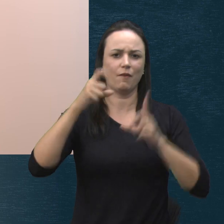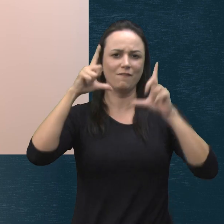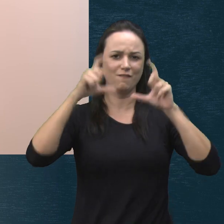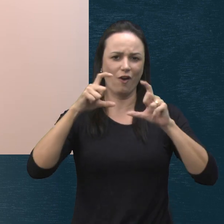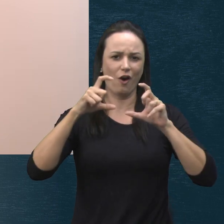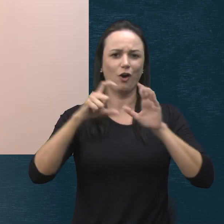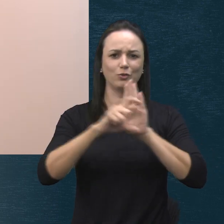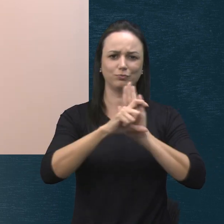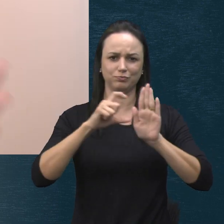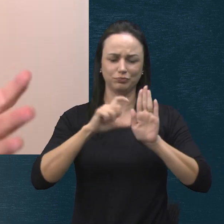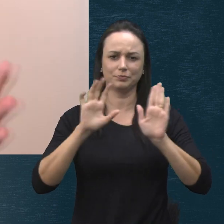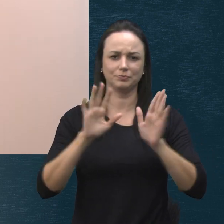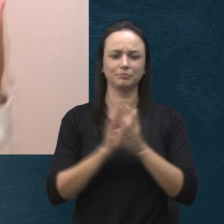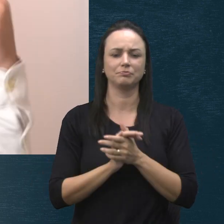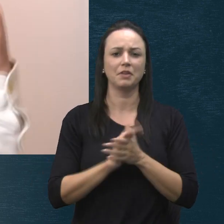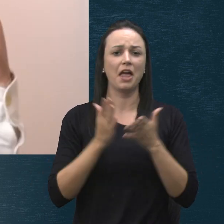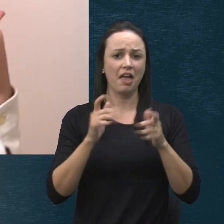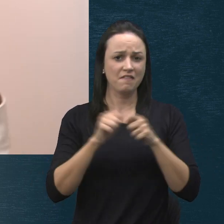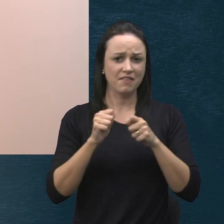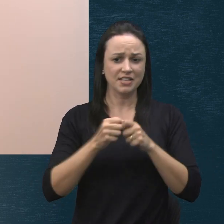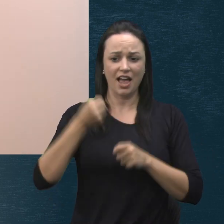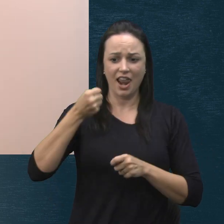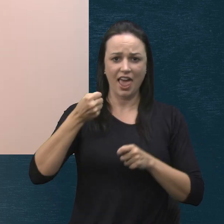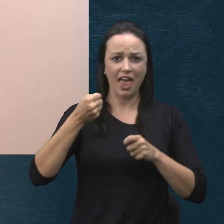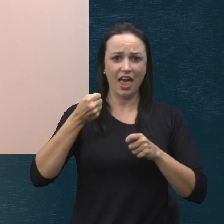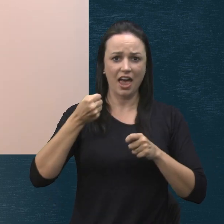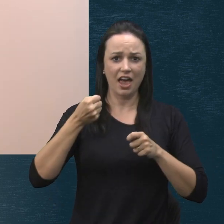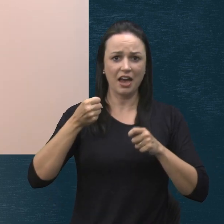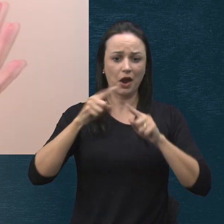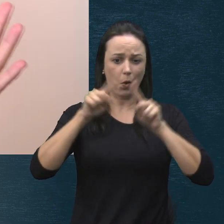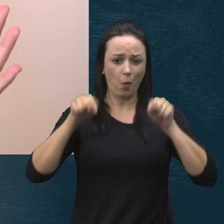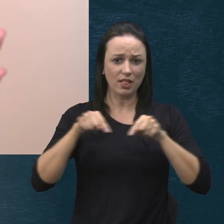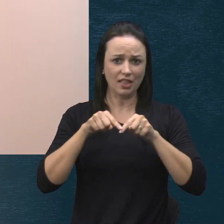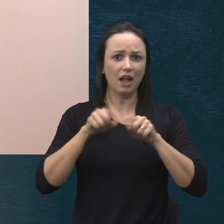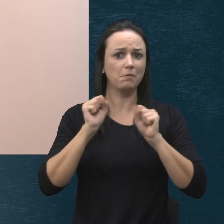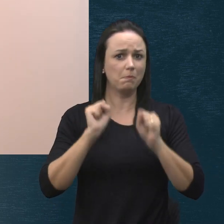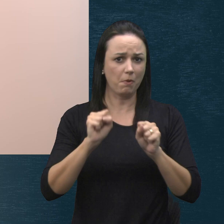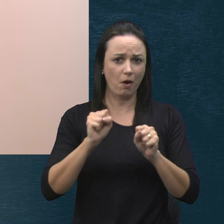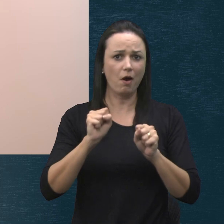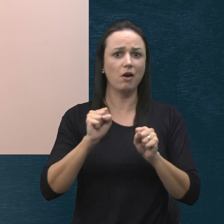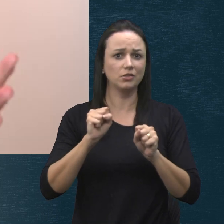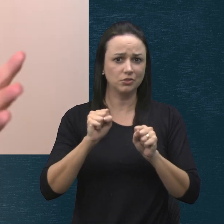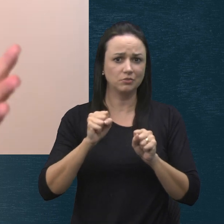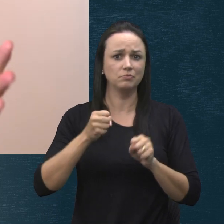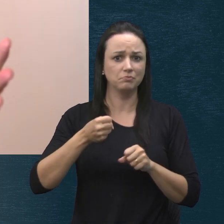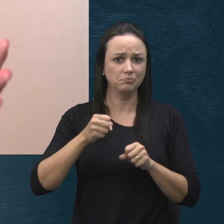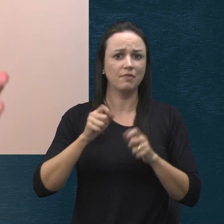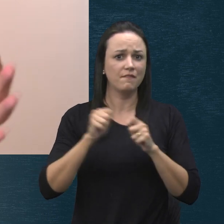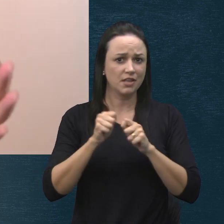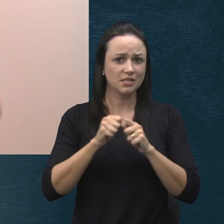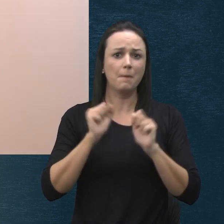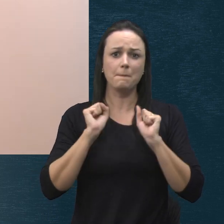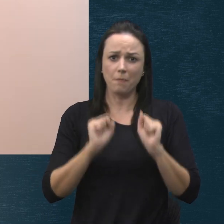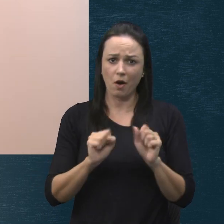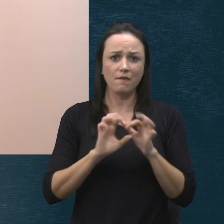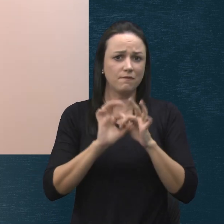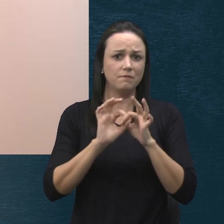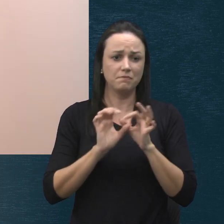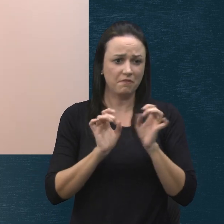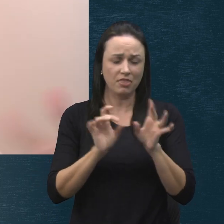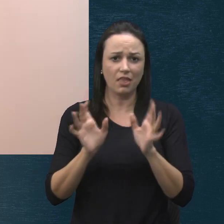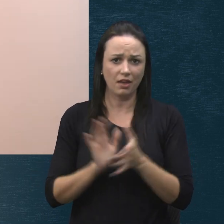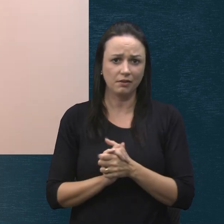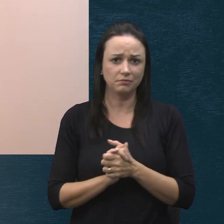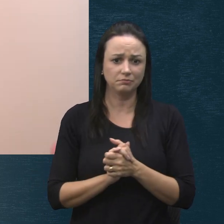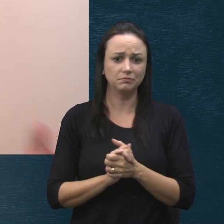quisessem fazer uma caneca quadrada, eu tenho uma quadrada aí, em algum lugar. Eles podem vender, mas eles podem fazer. Se eles quiserem fazer